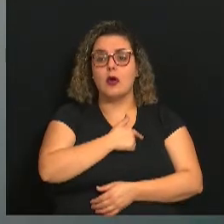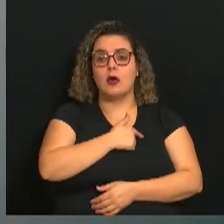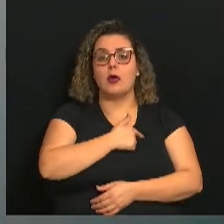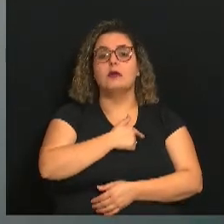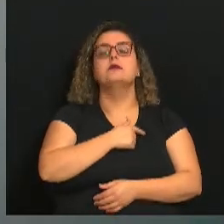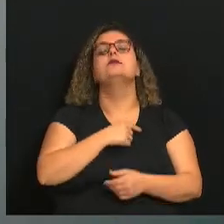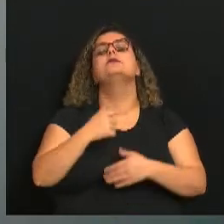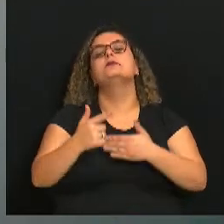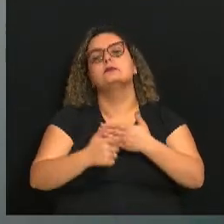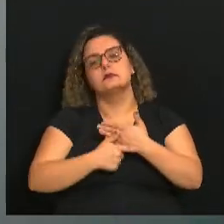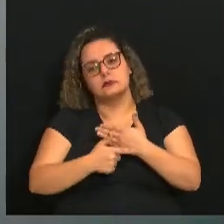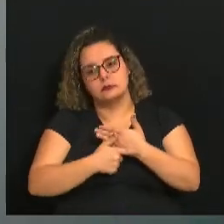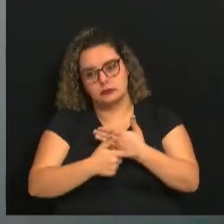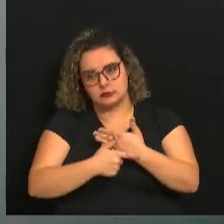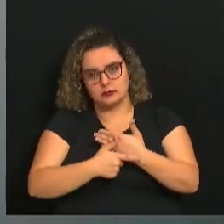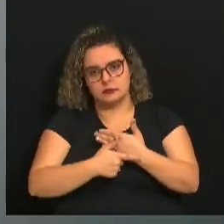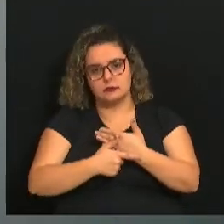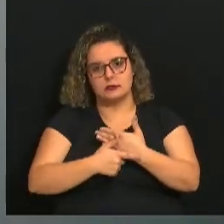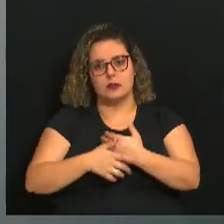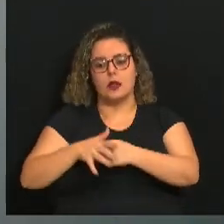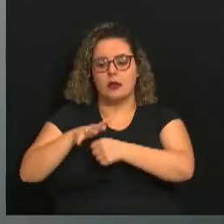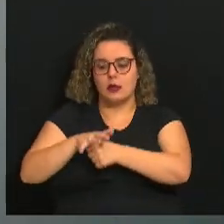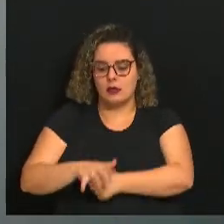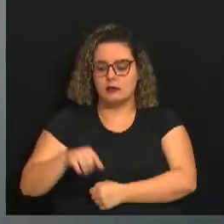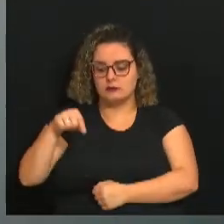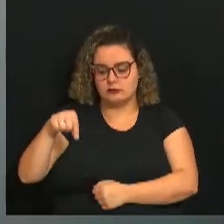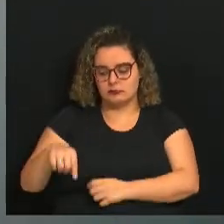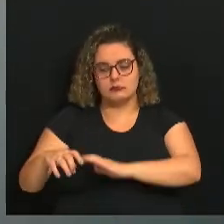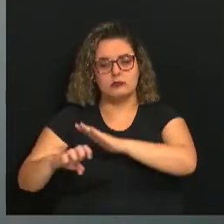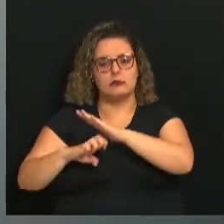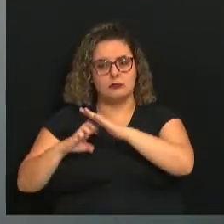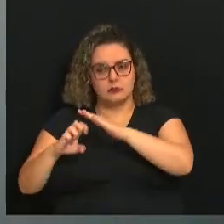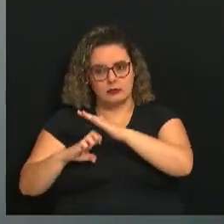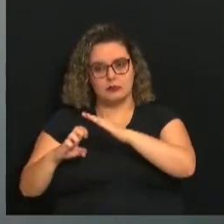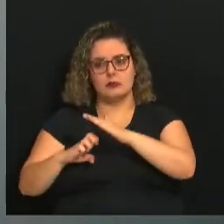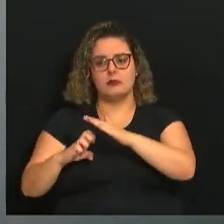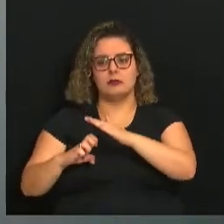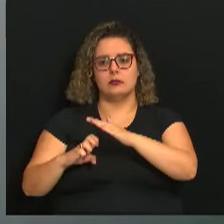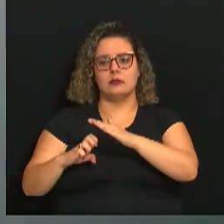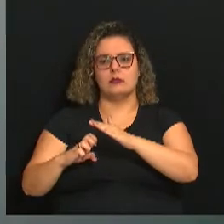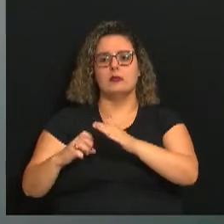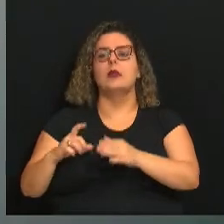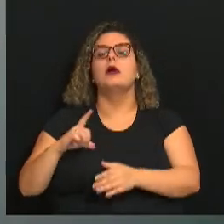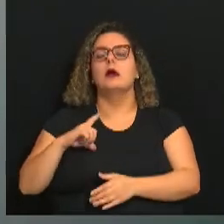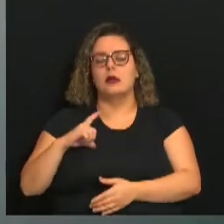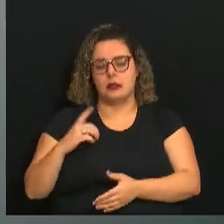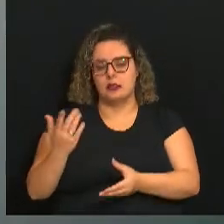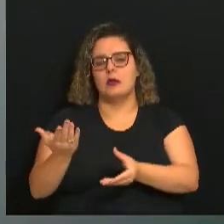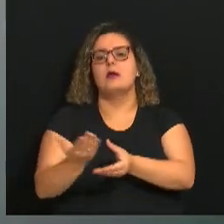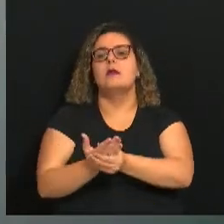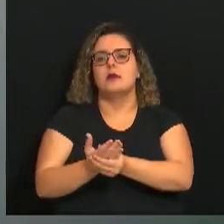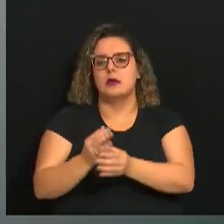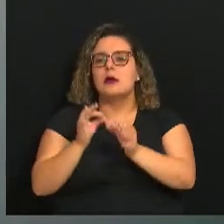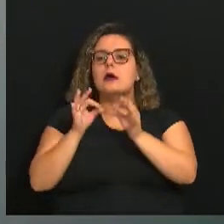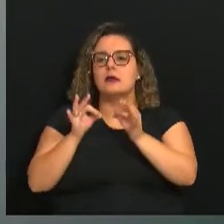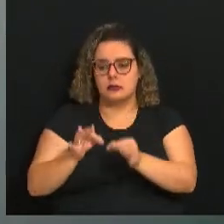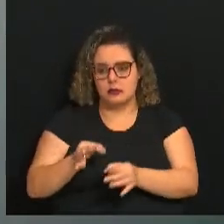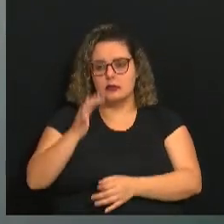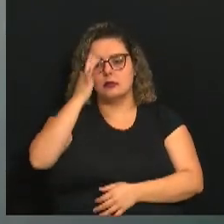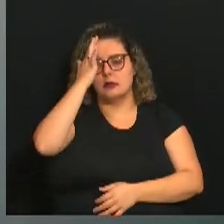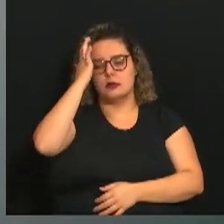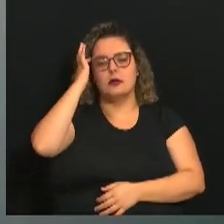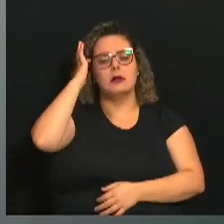papel, que é de penalização da empresa. Está em curso um processo de penalização e acreditamos que